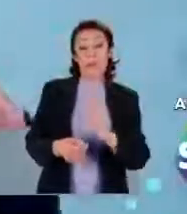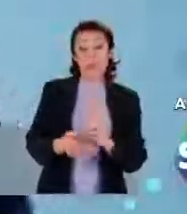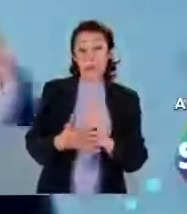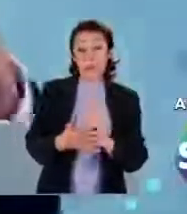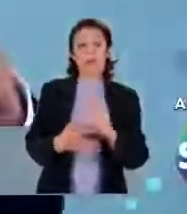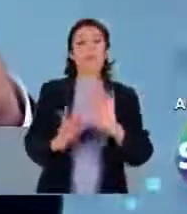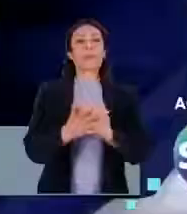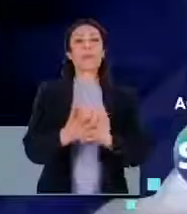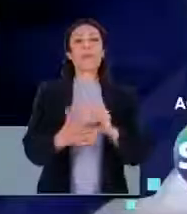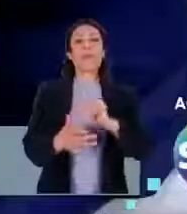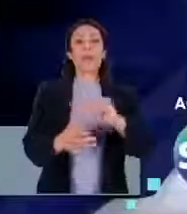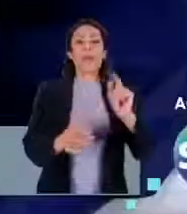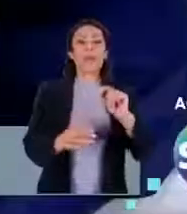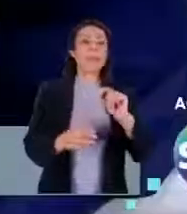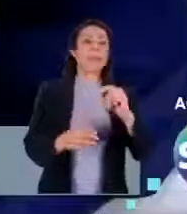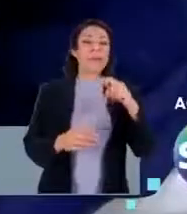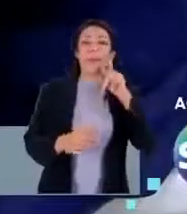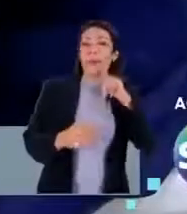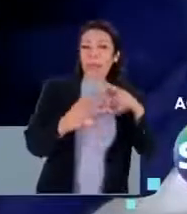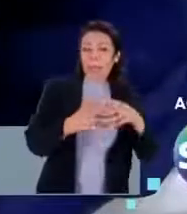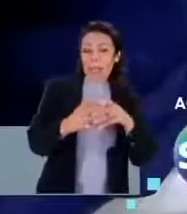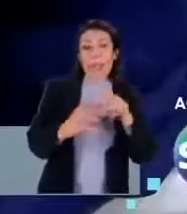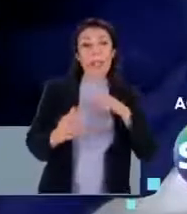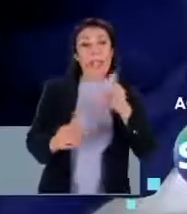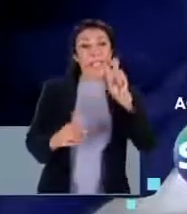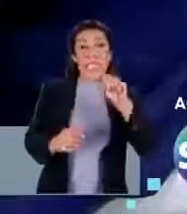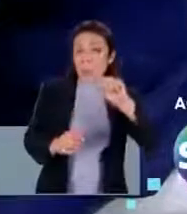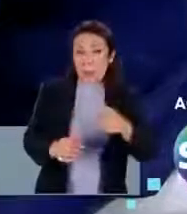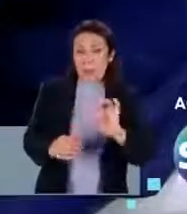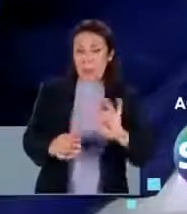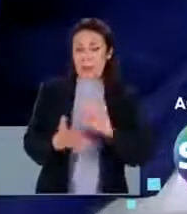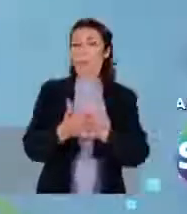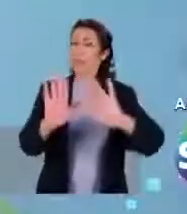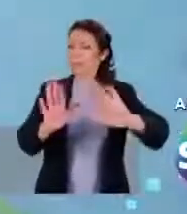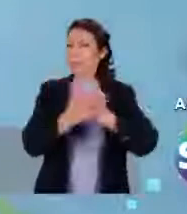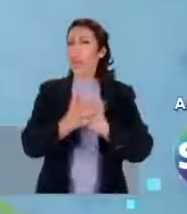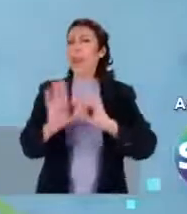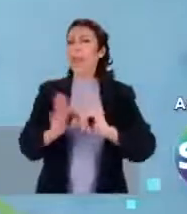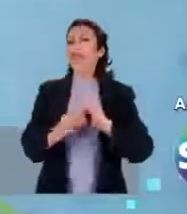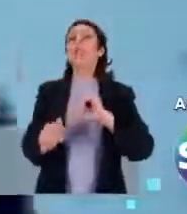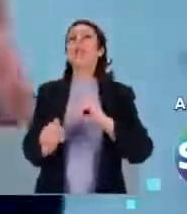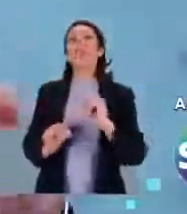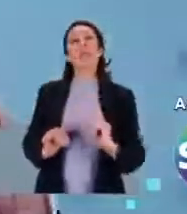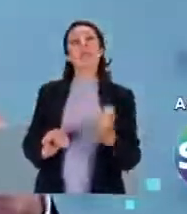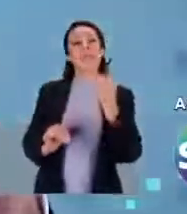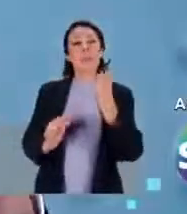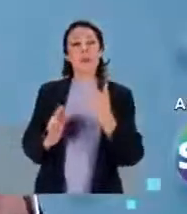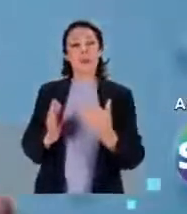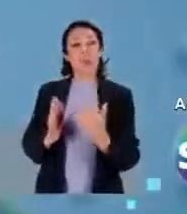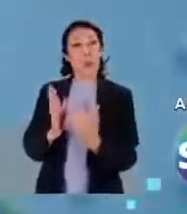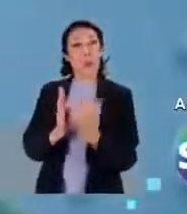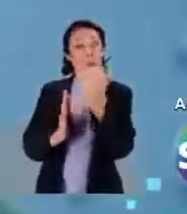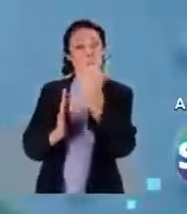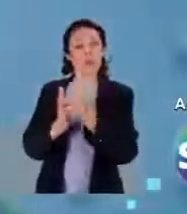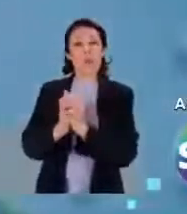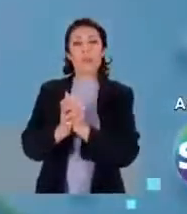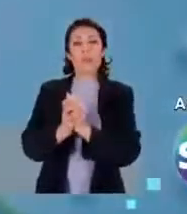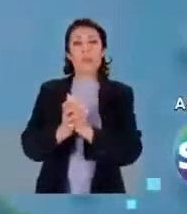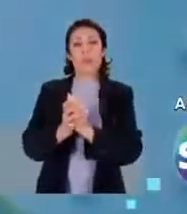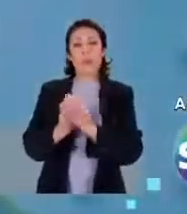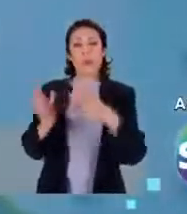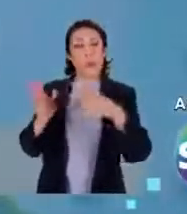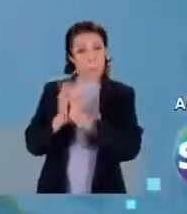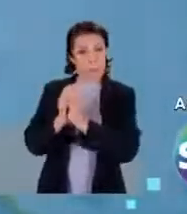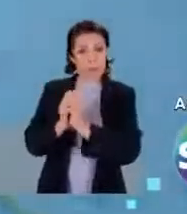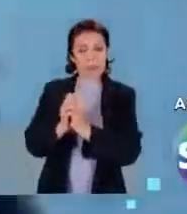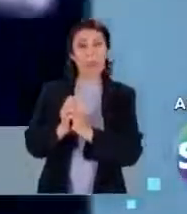se os americanos têm 5.000 Mas vamos lá quando você faz um imposto muito alto nas grandes patrimônios você causa uma fuga